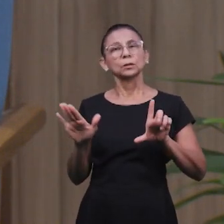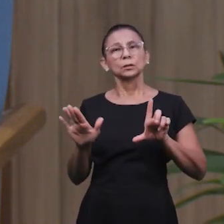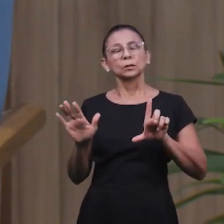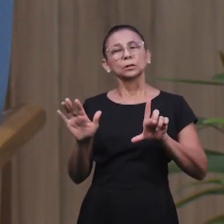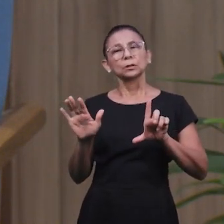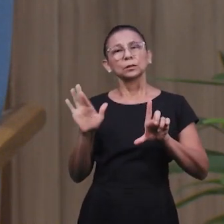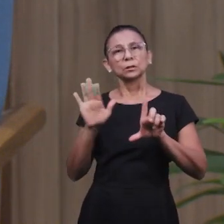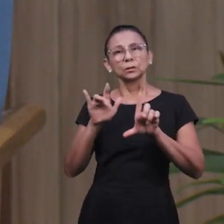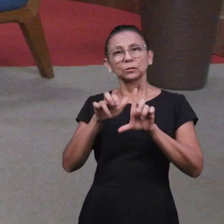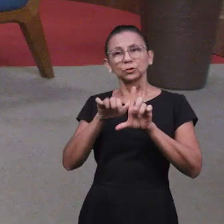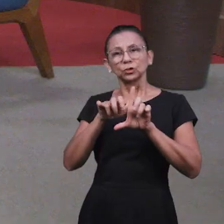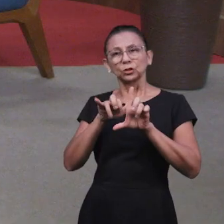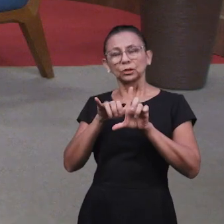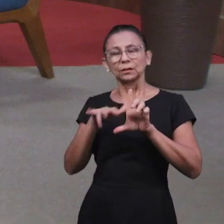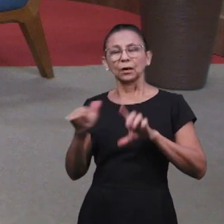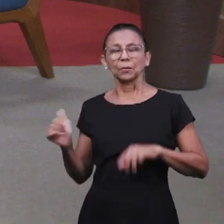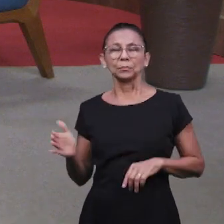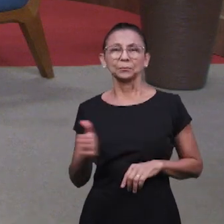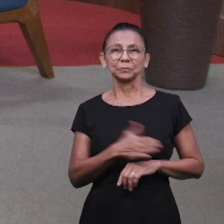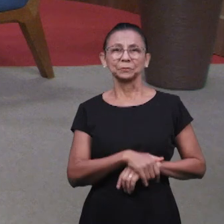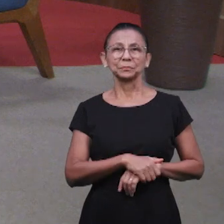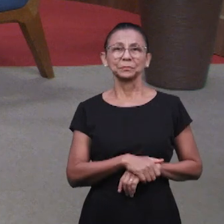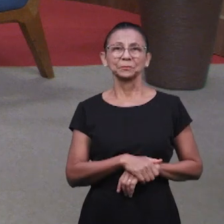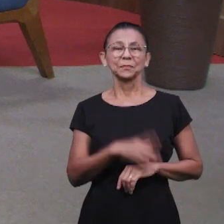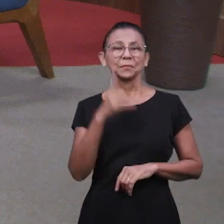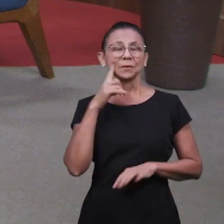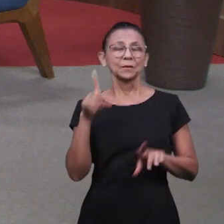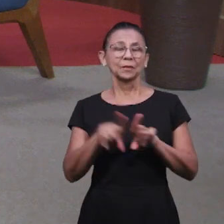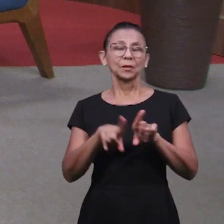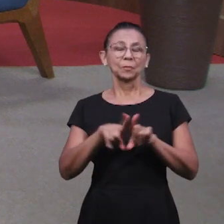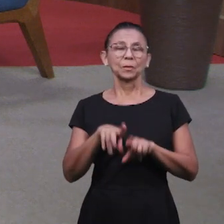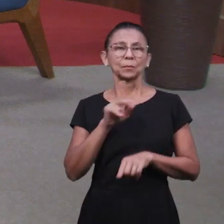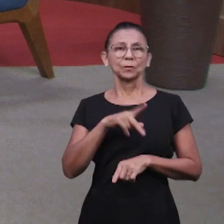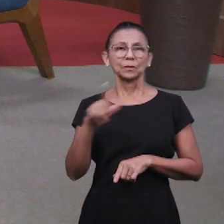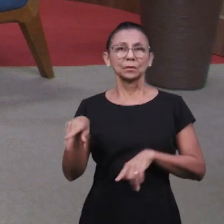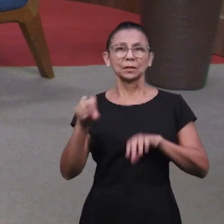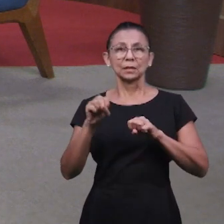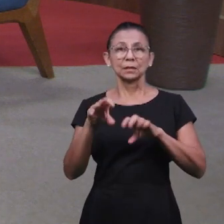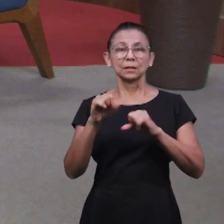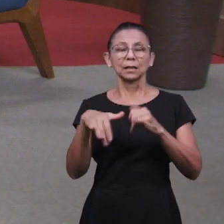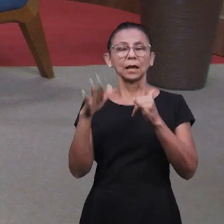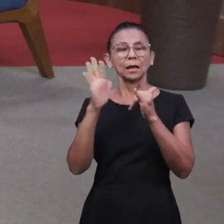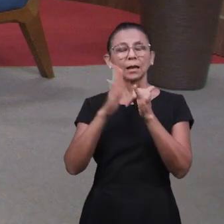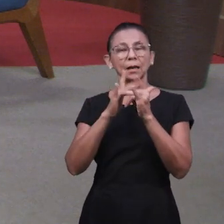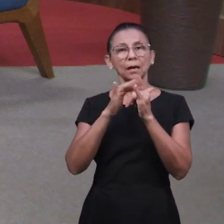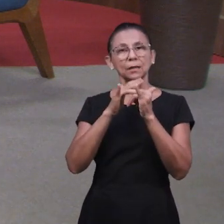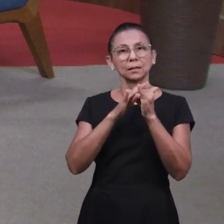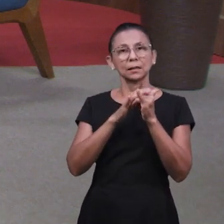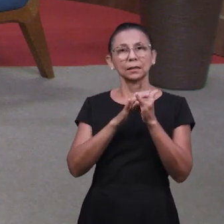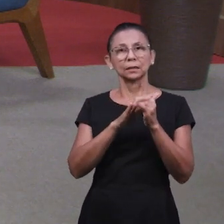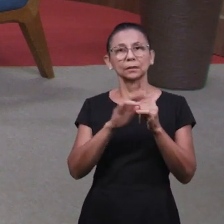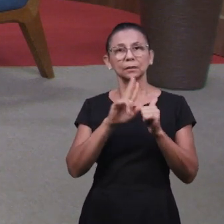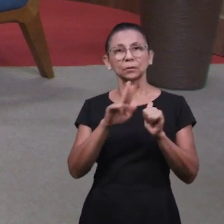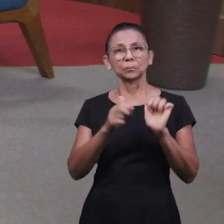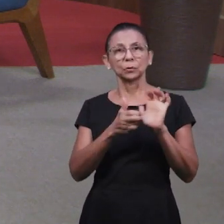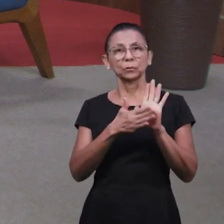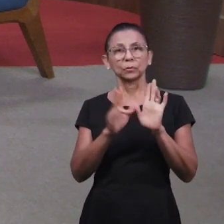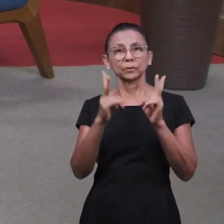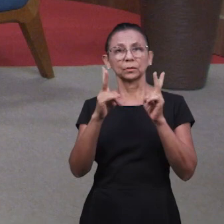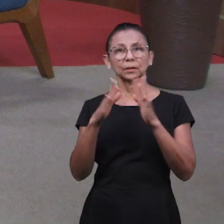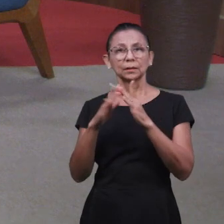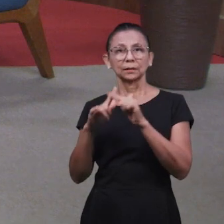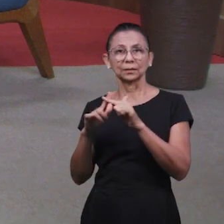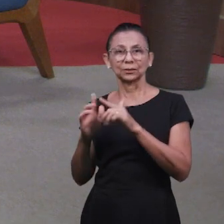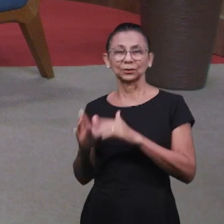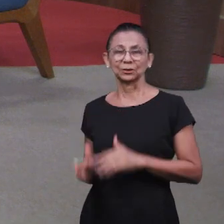era digital. No quadro Perfeito Louvor, a tia Janaína Zumac vai ensinar a introdução facilitada para a escaleta